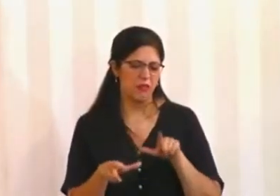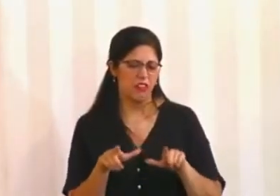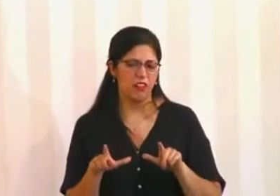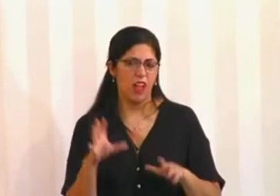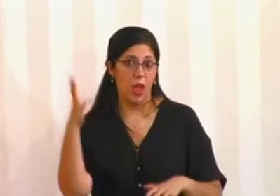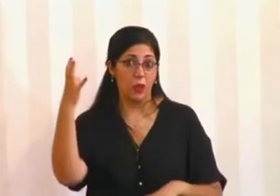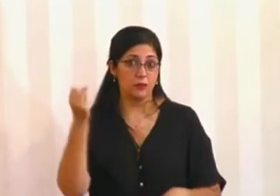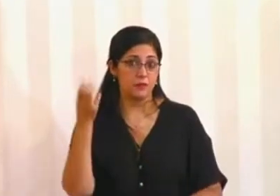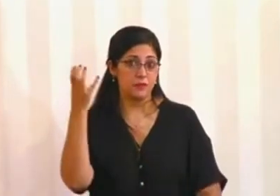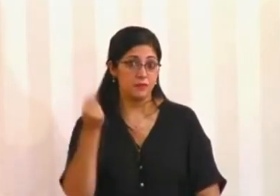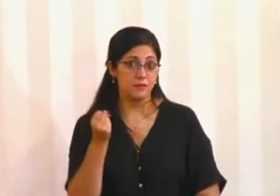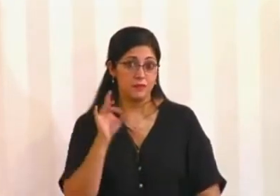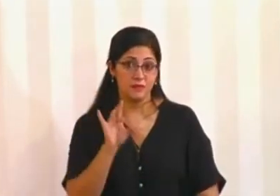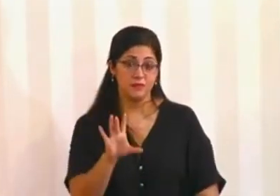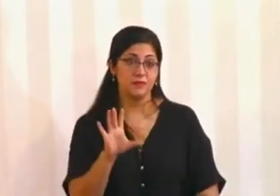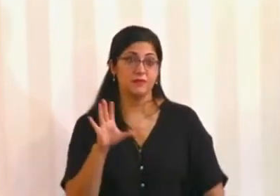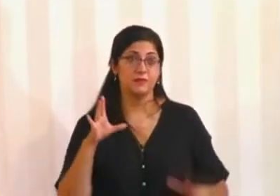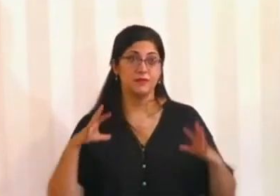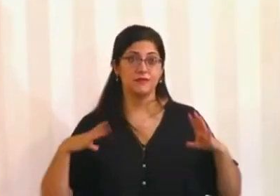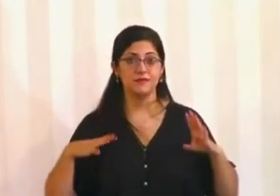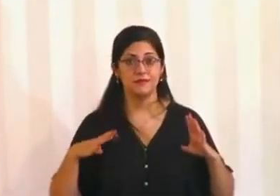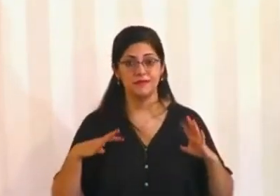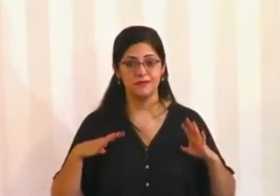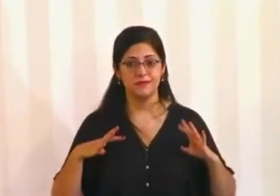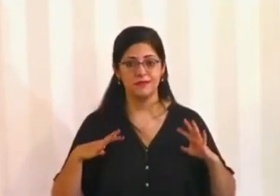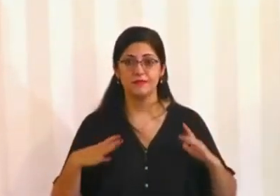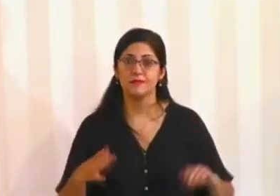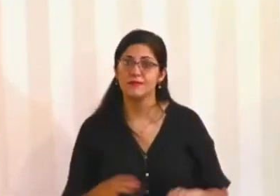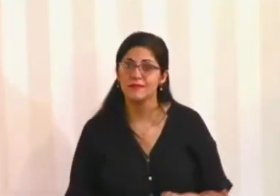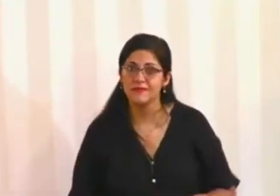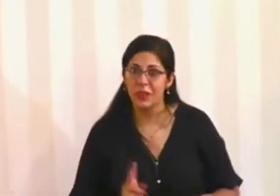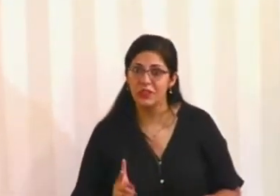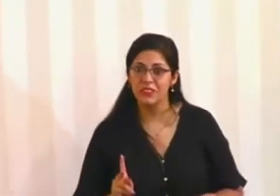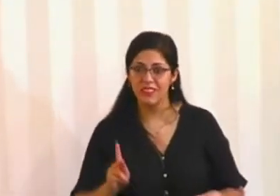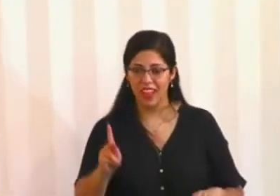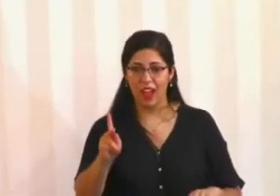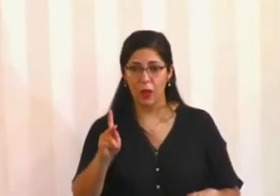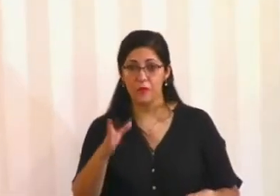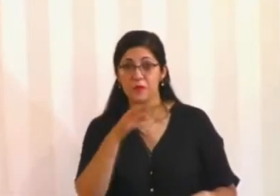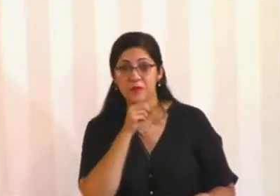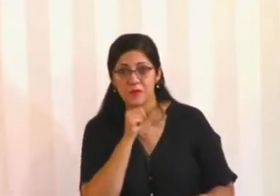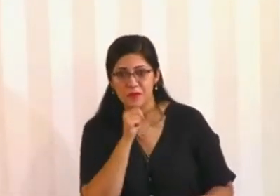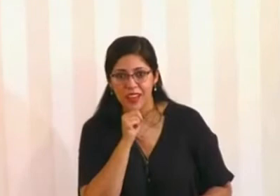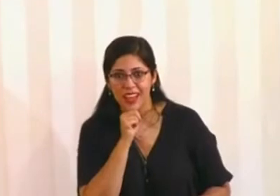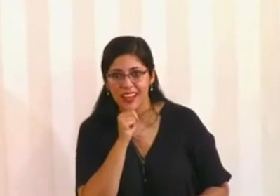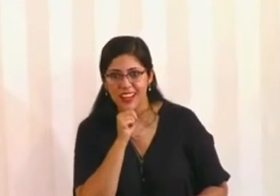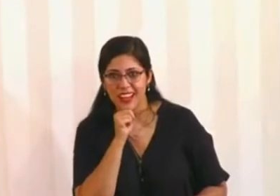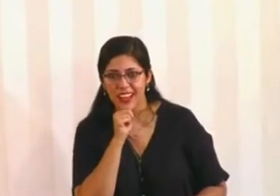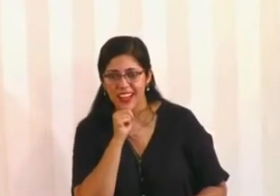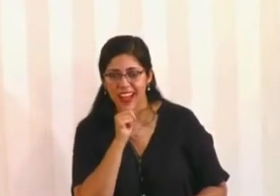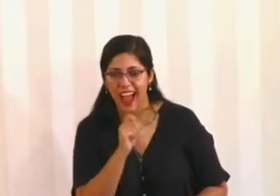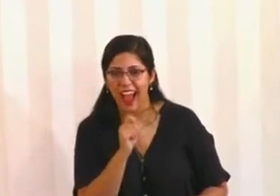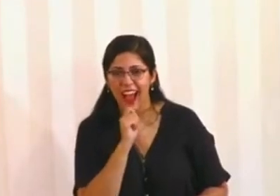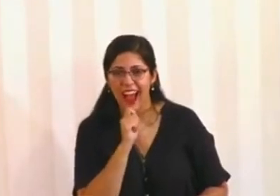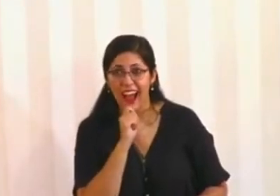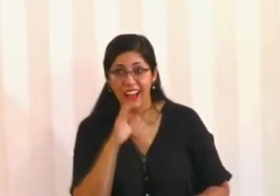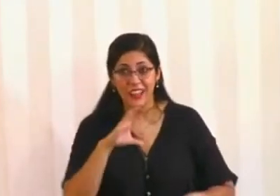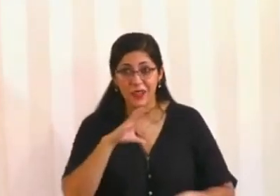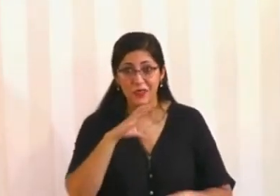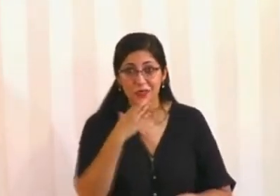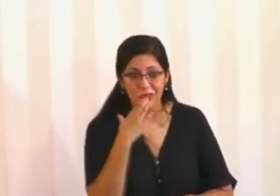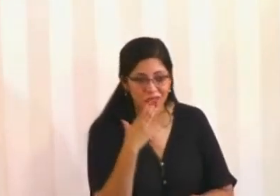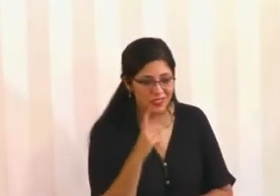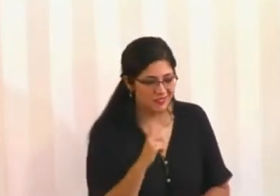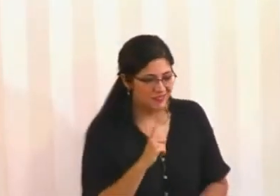meus queridos anciãos da igreja presbiteriana da Lapa: na velhice ainda darão frutos, serão cheios de seiva e de